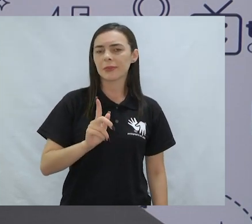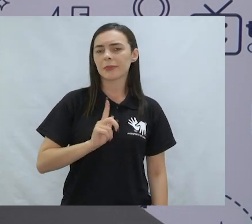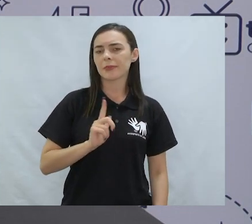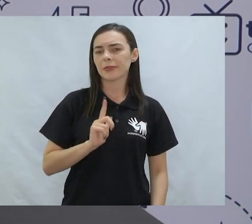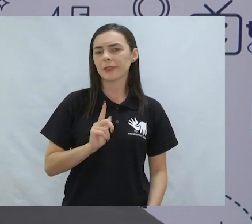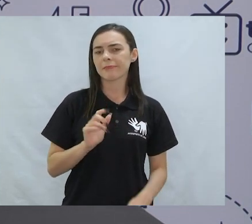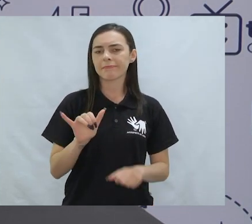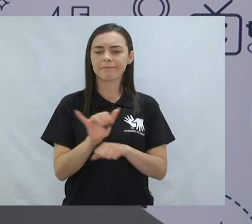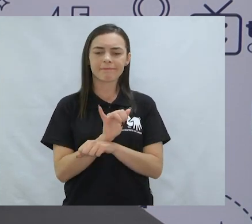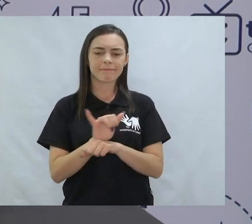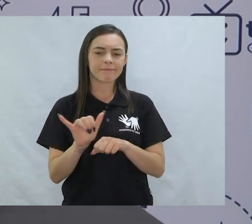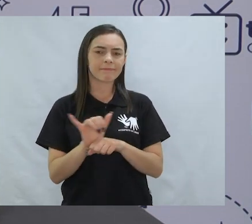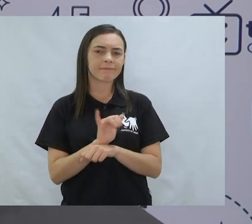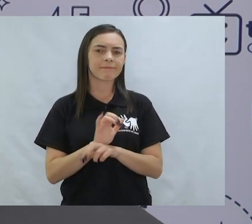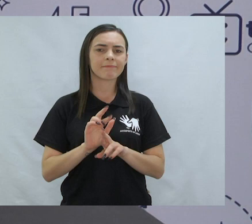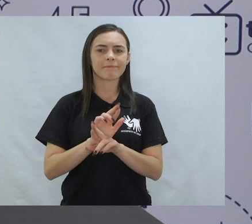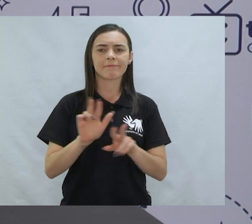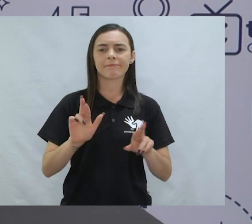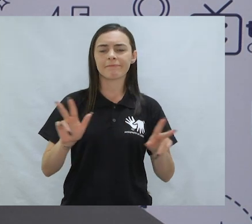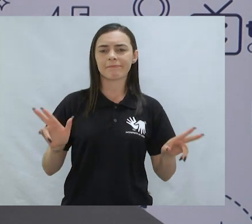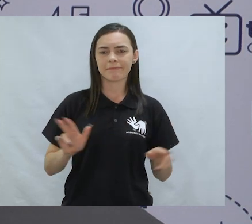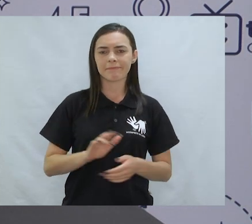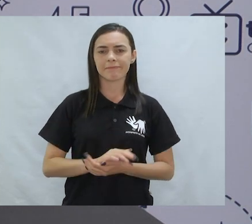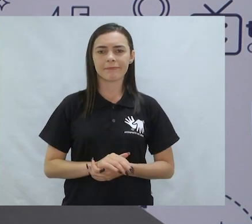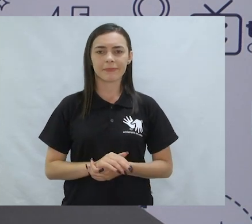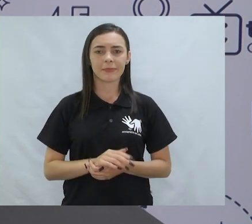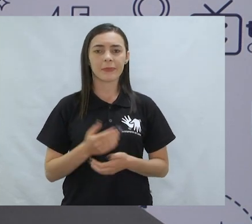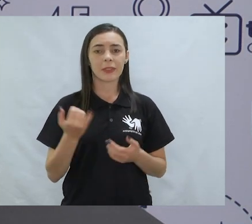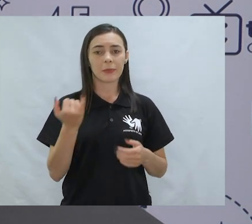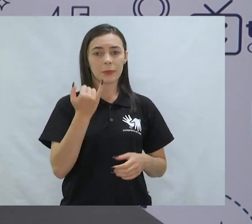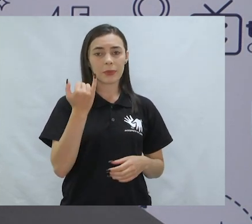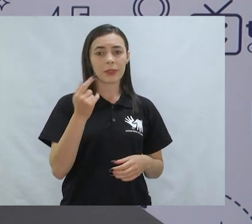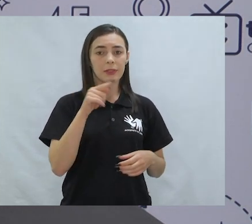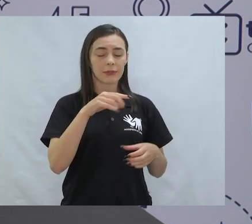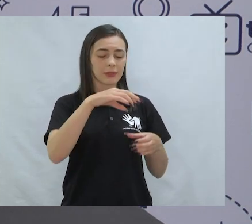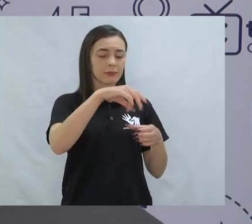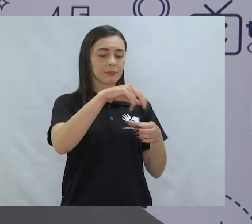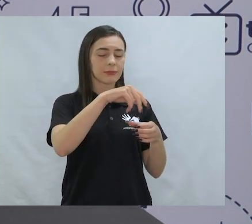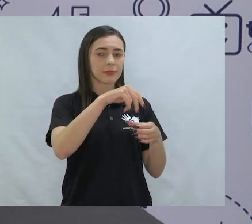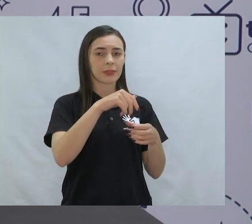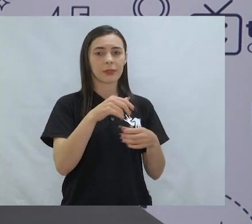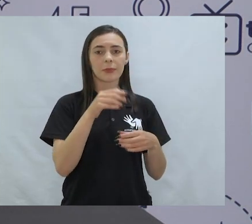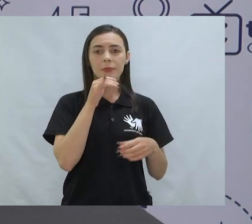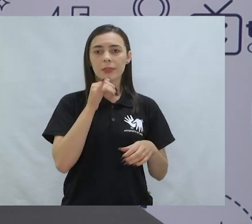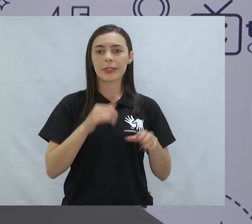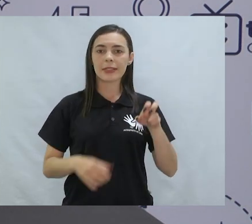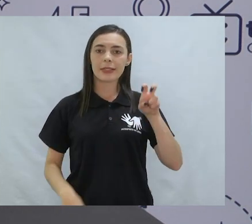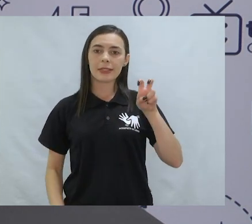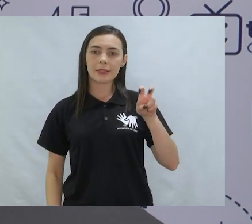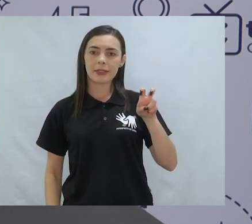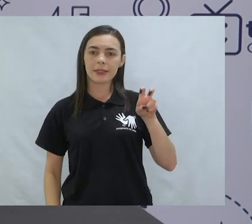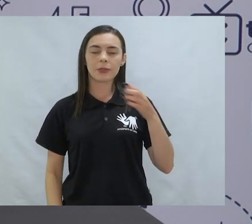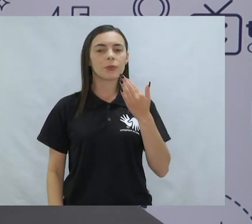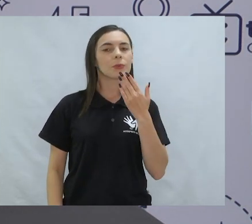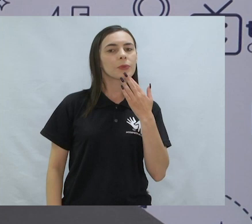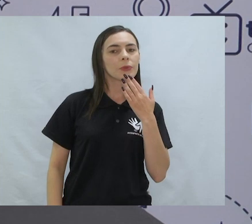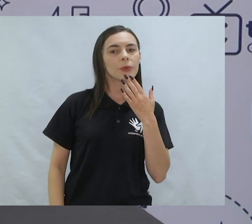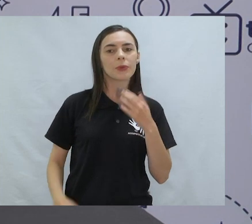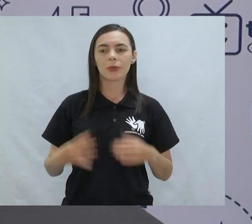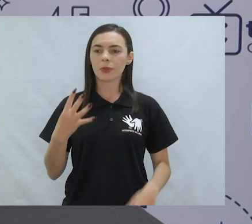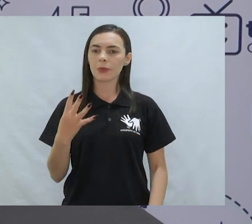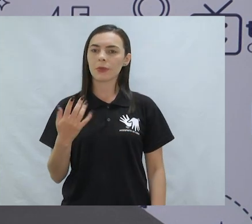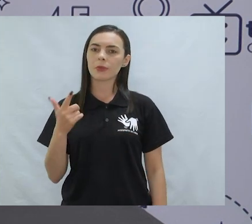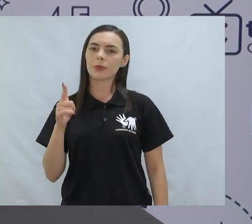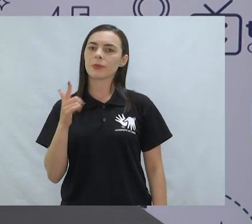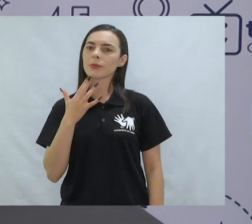ter mais de... são 9 peças ao todo. Então faz 5 de um e 4 do outro,